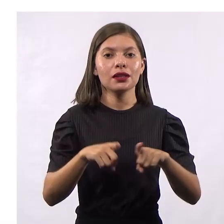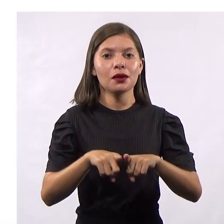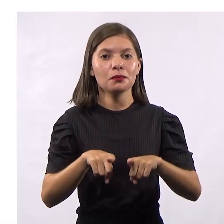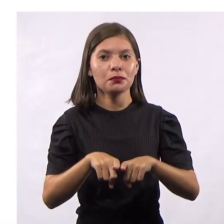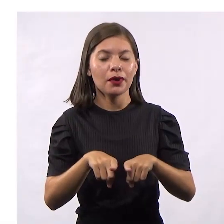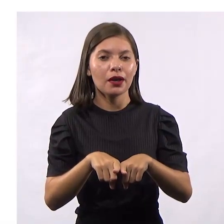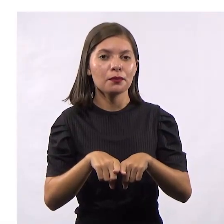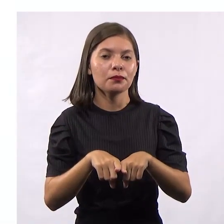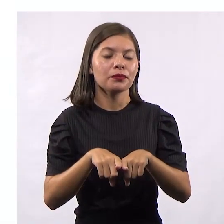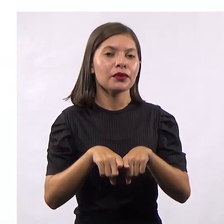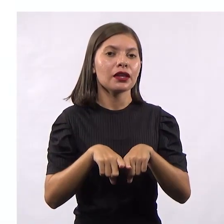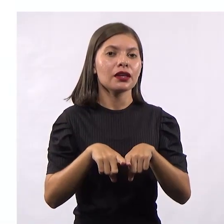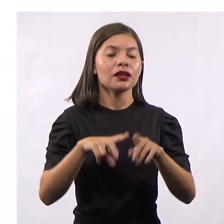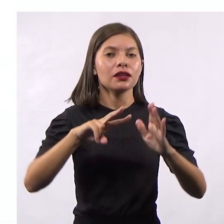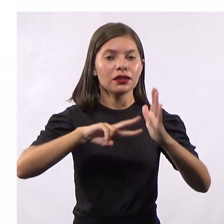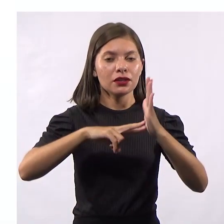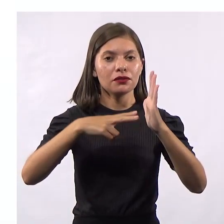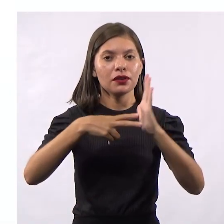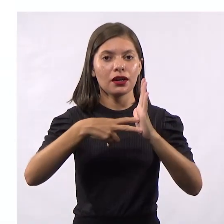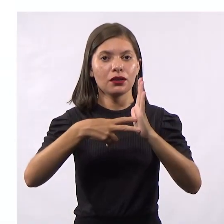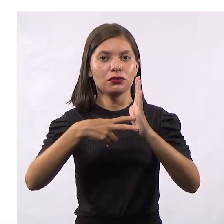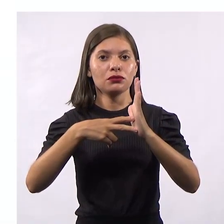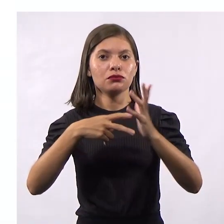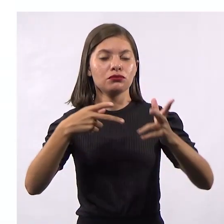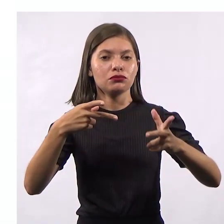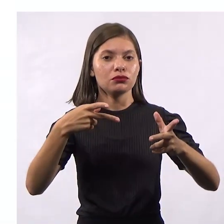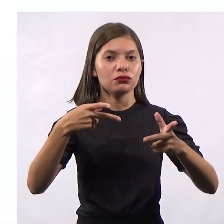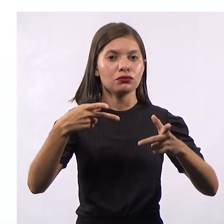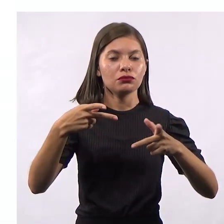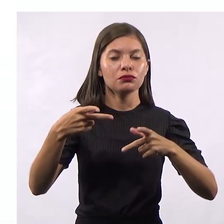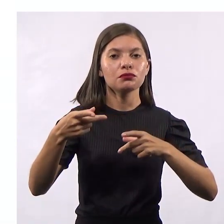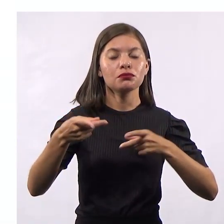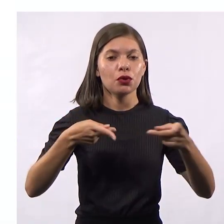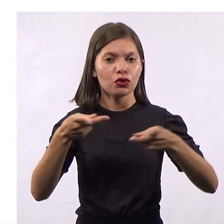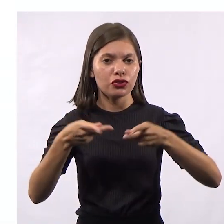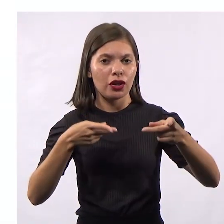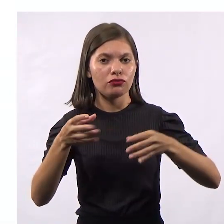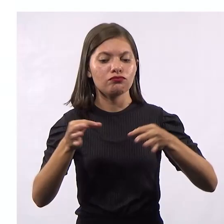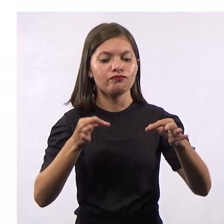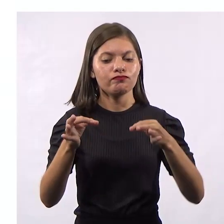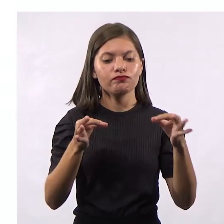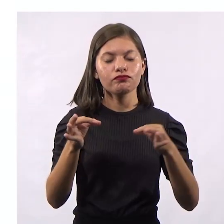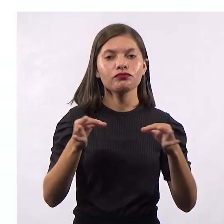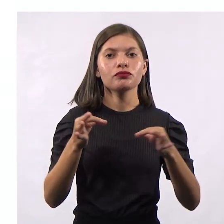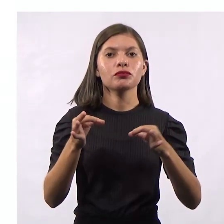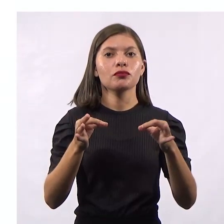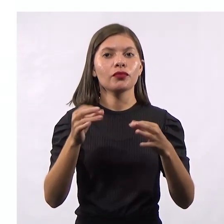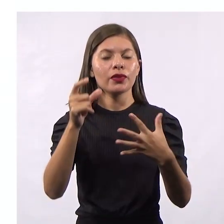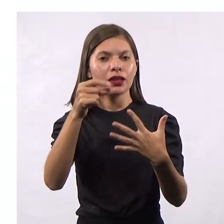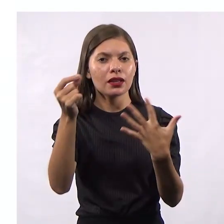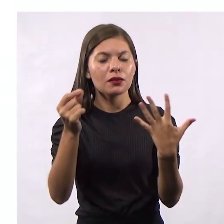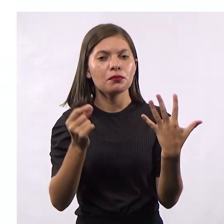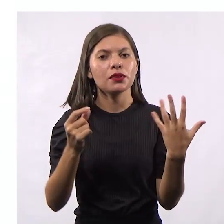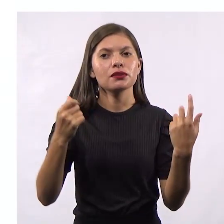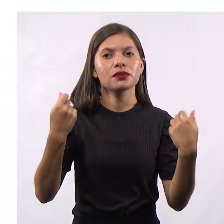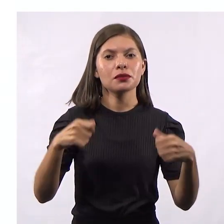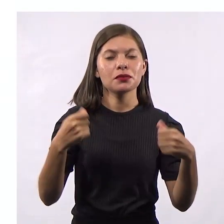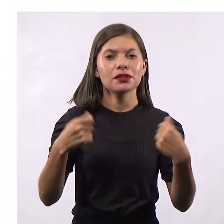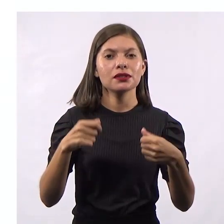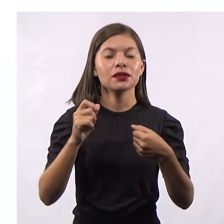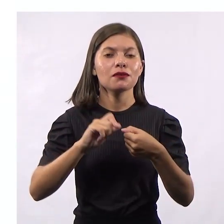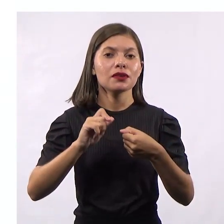a definição do que seria um projeto executivo, que é esse conjunto de elementos necessários para a